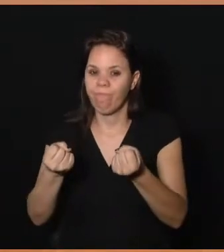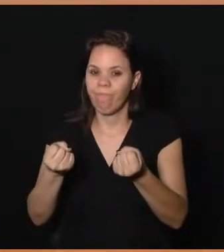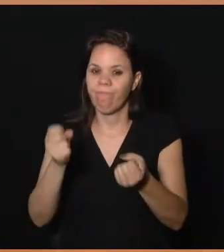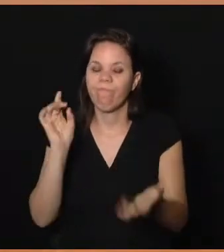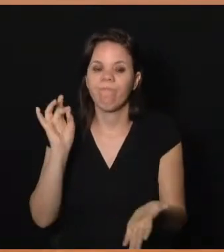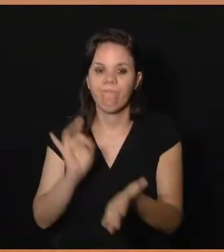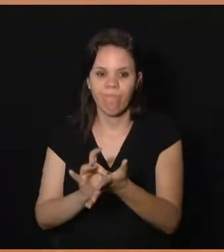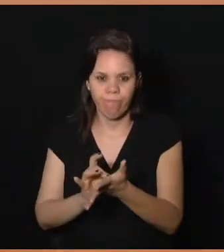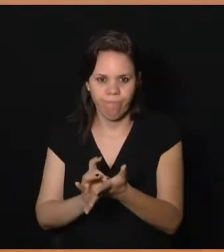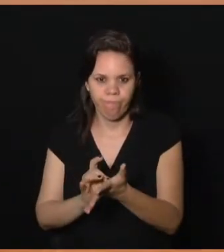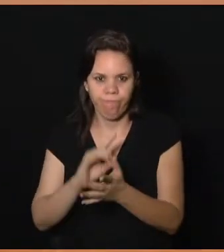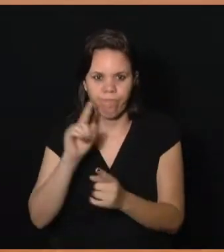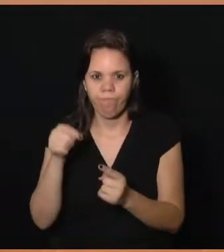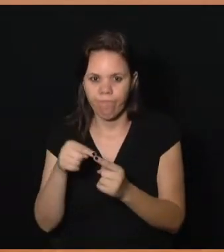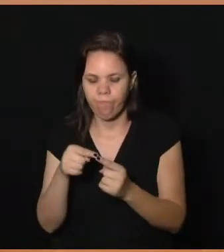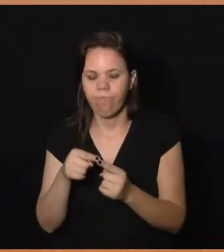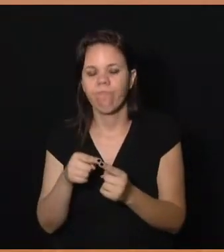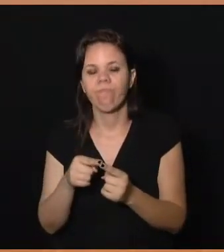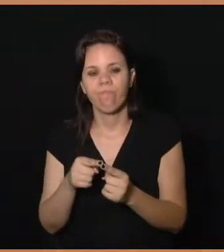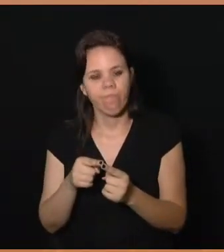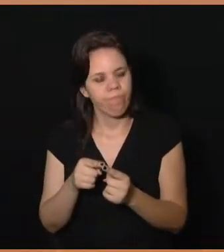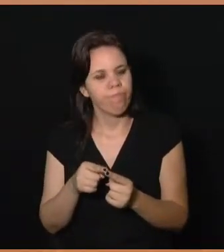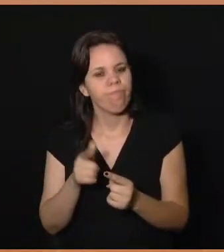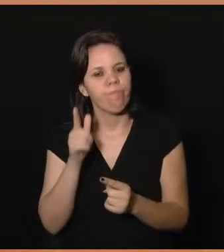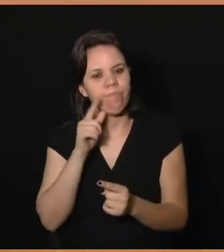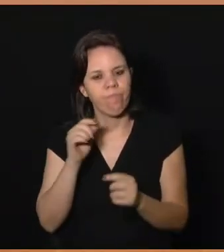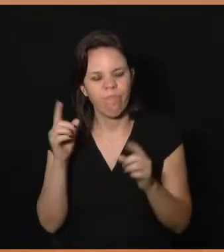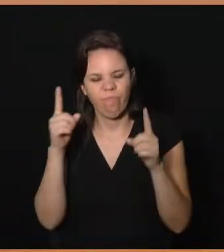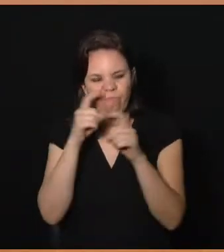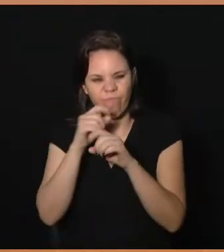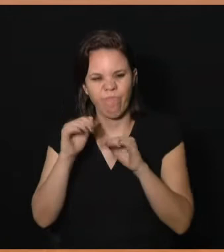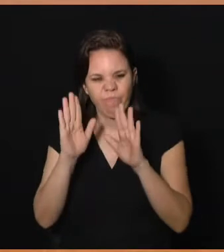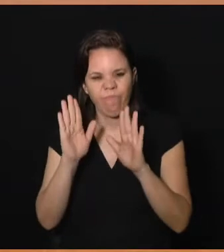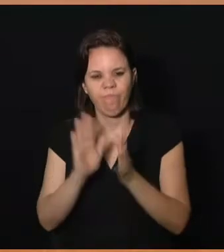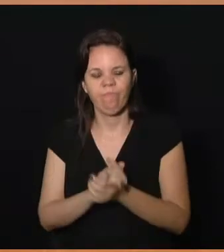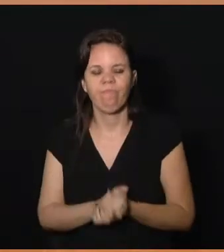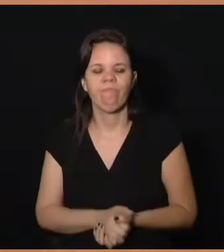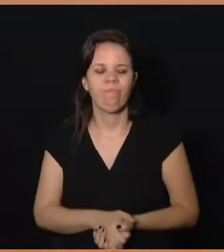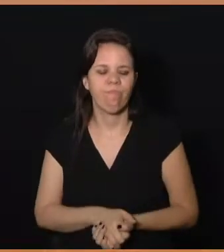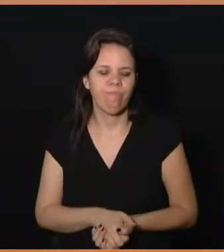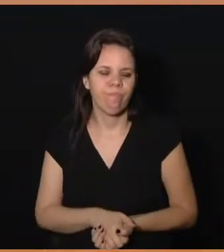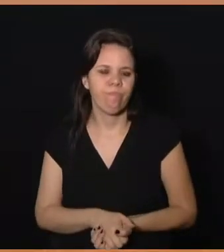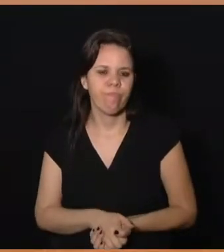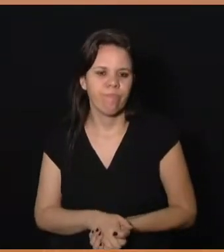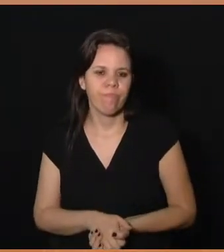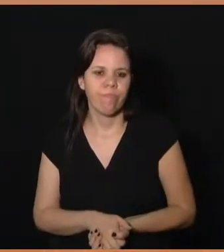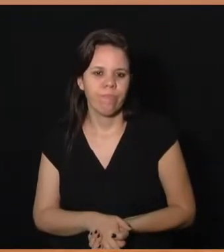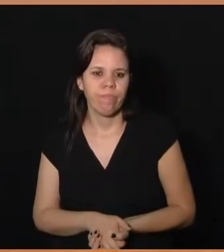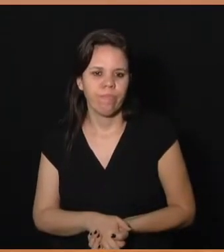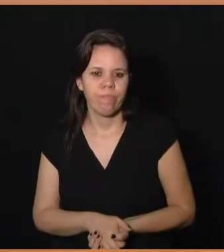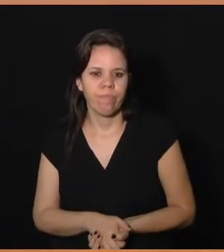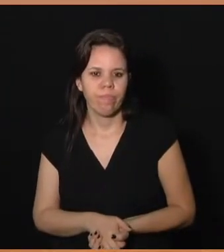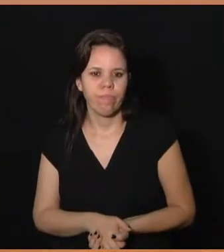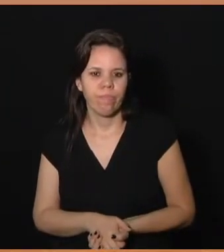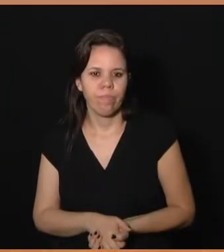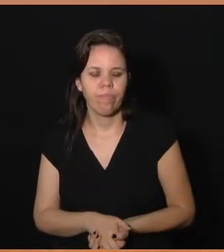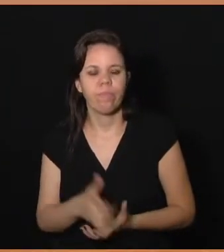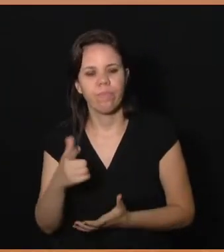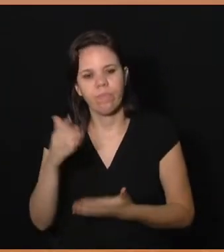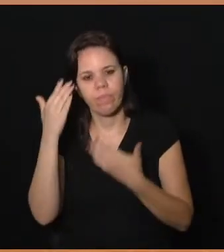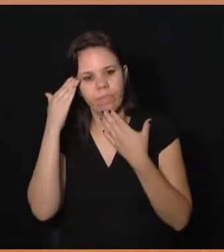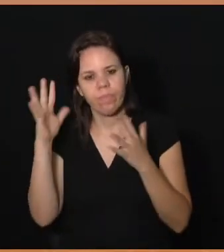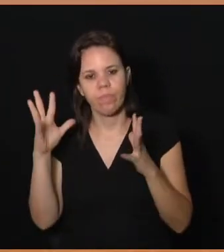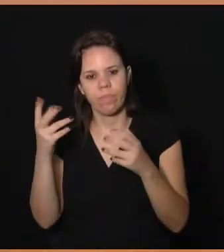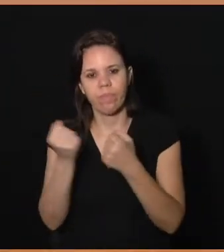realmente atingir objetivos, por mais difícil que eles sejam. Então, mais uma vez, obrigado